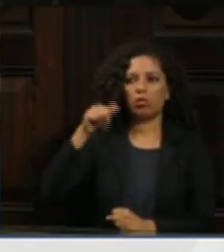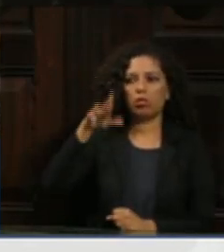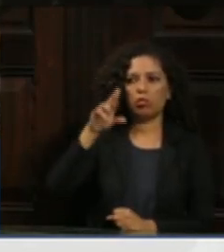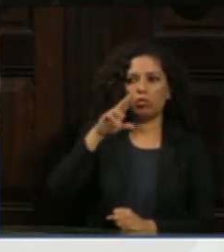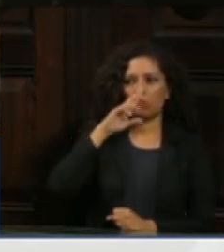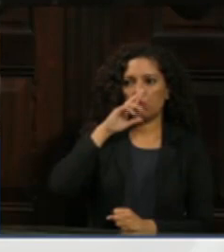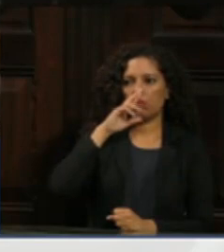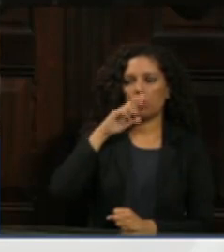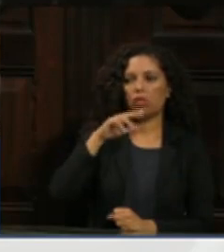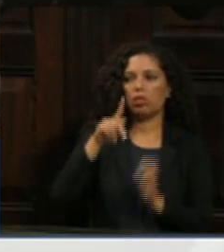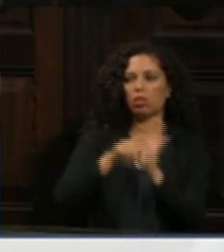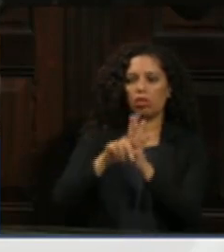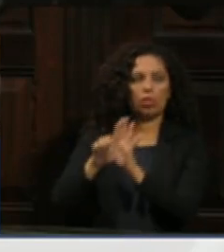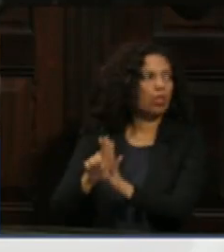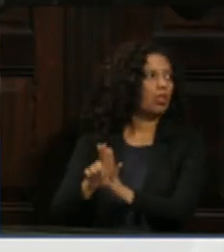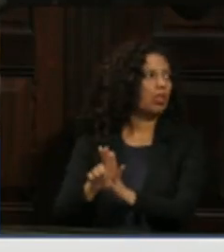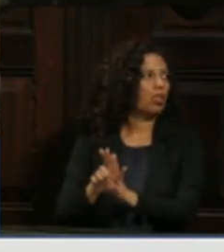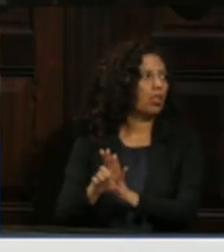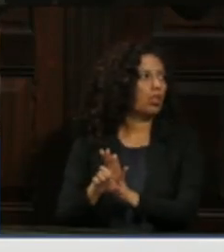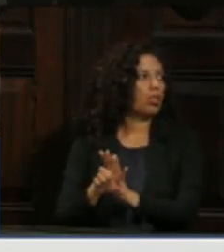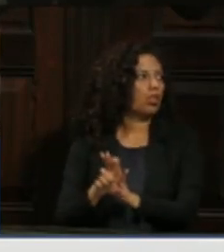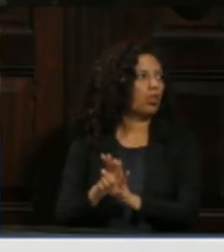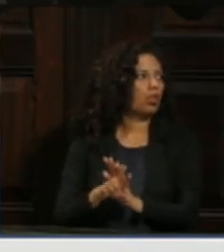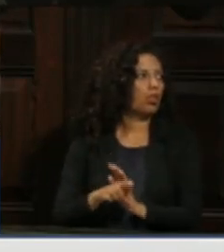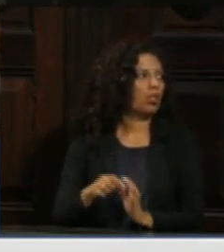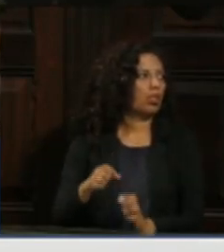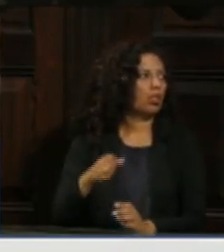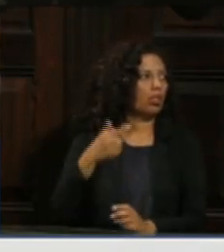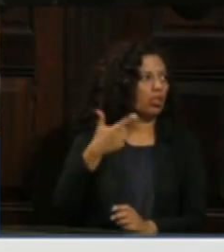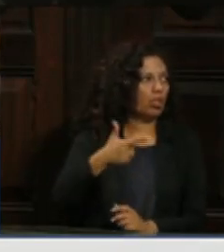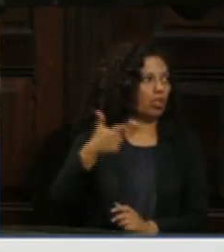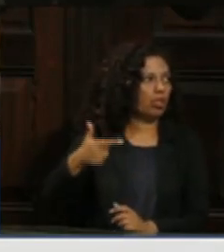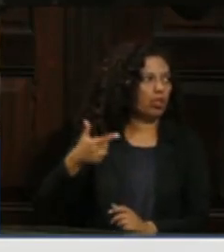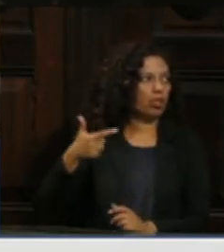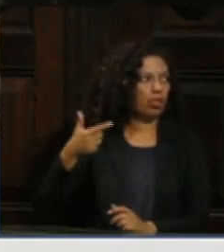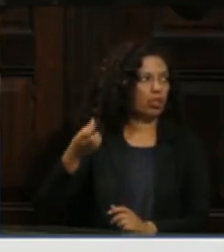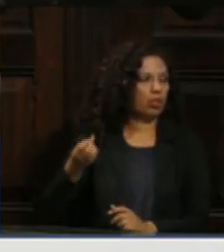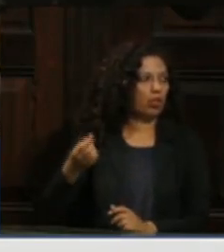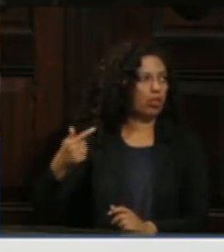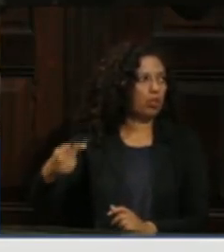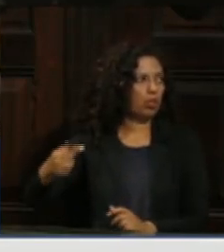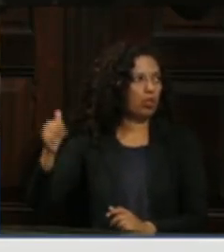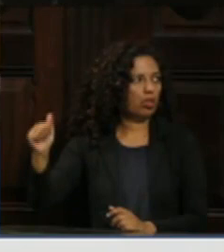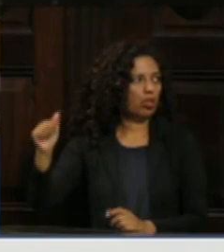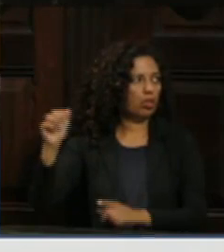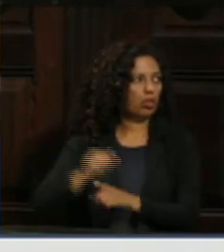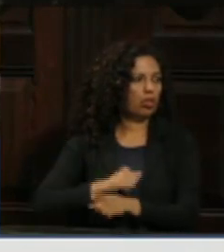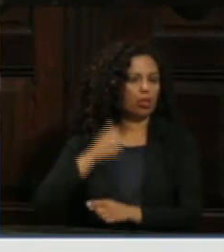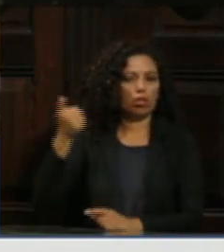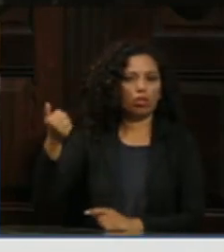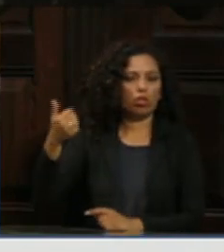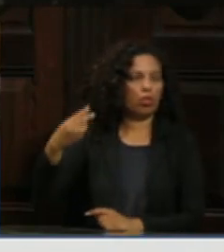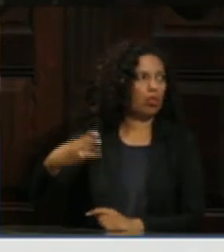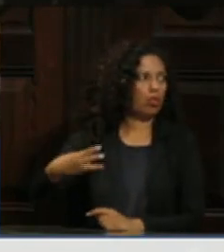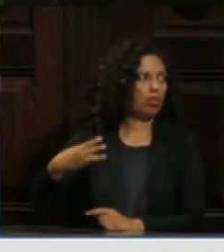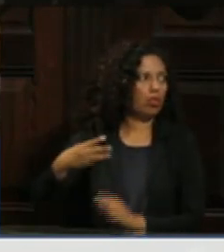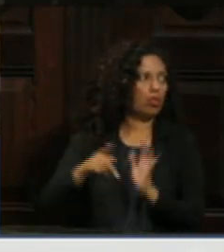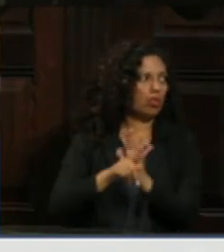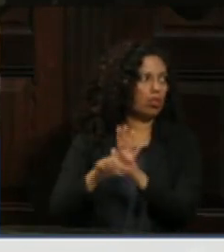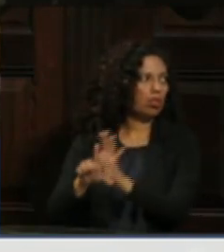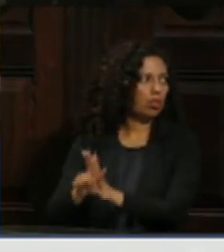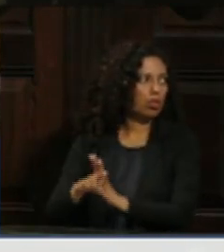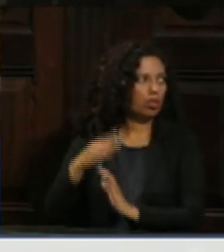antes da presidência encerrar a presente sessão, convoco os senhores deputados para a sessão ordinária do dia